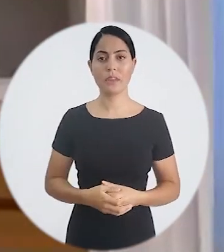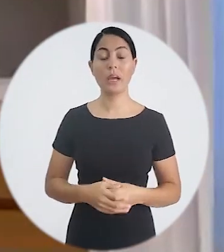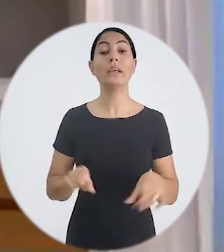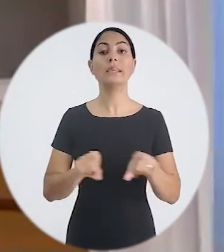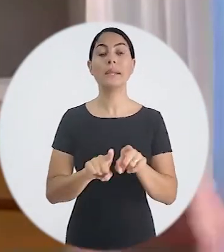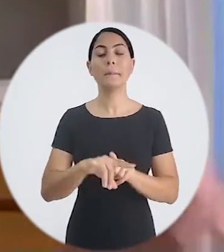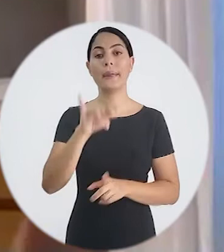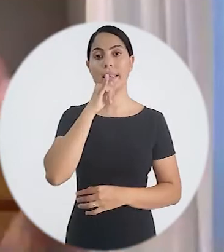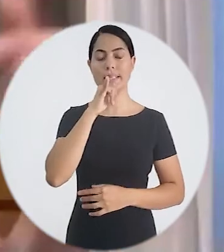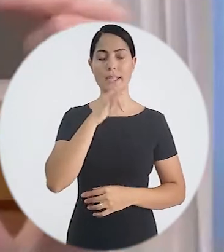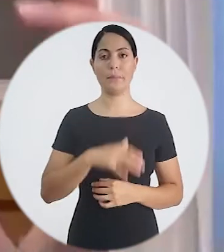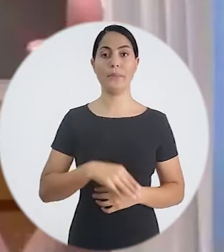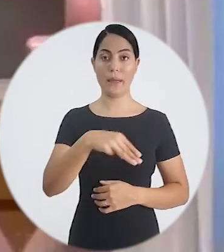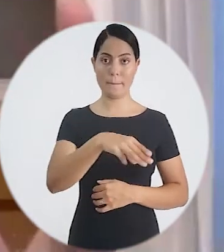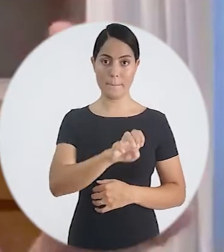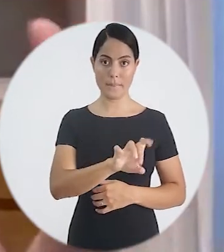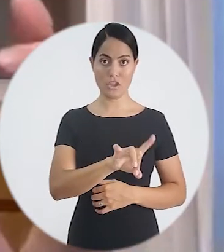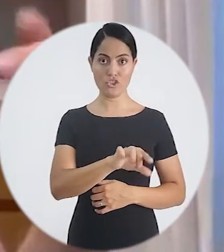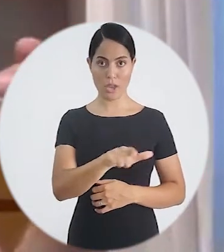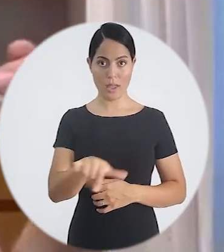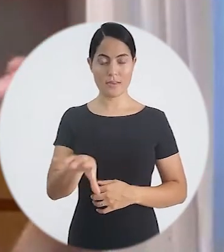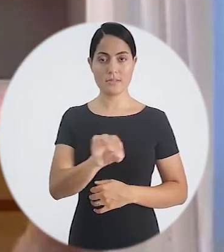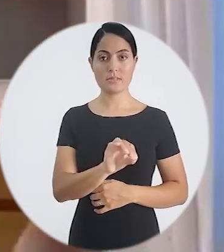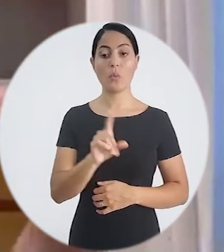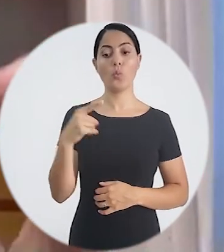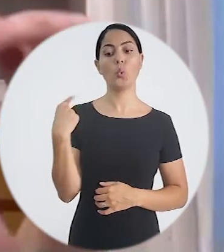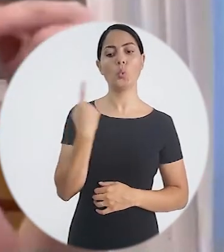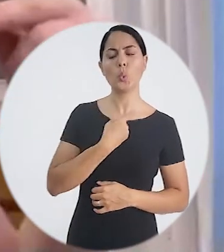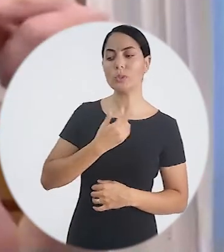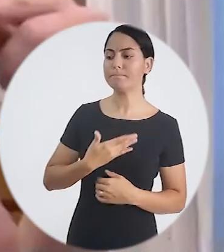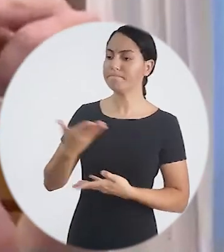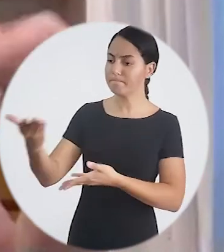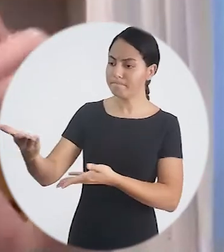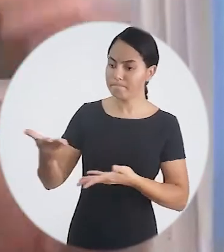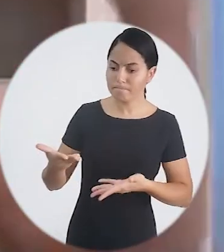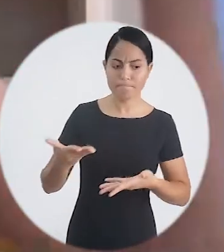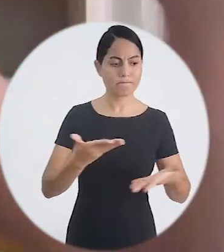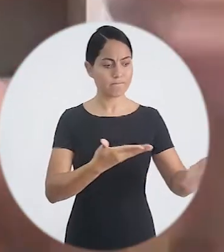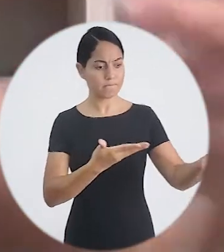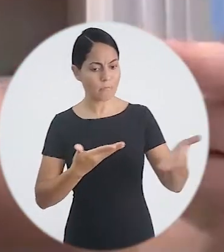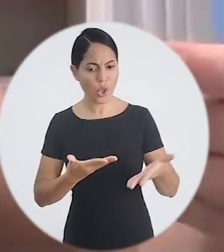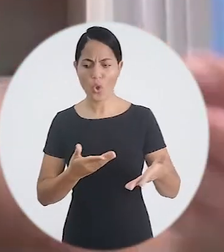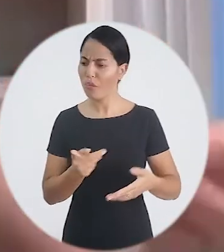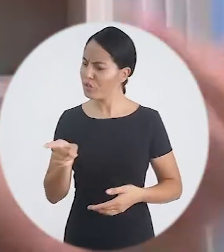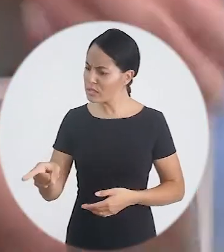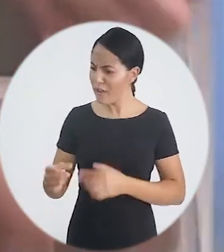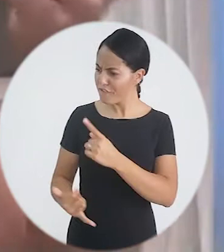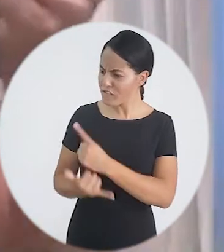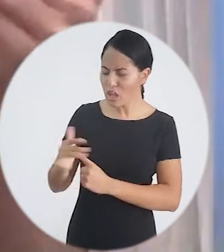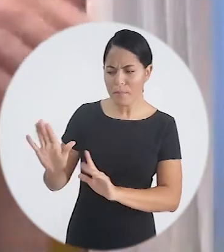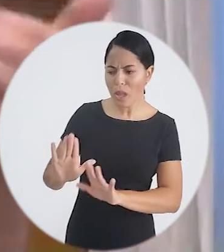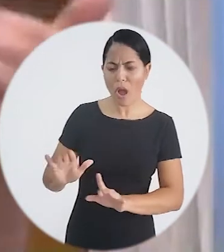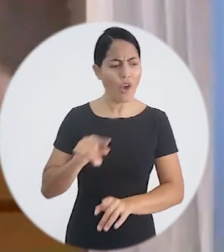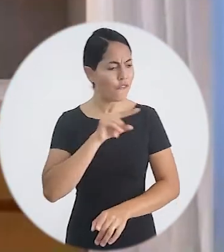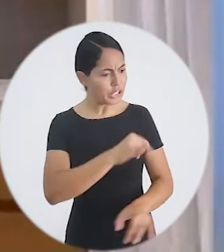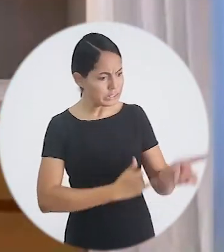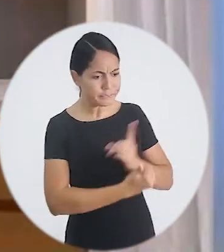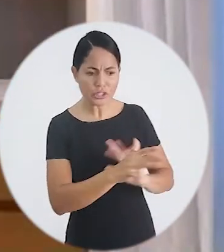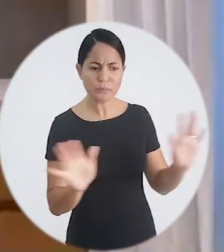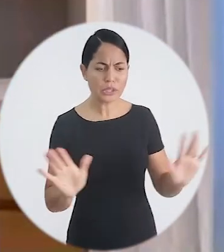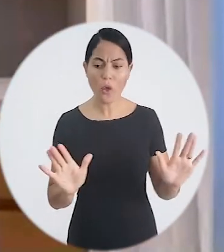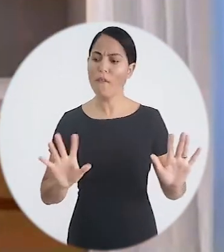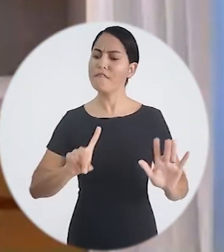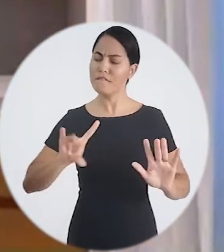né? Depois a gente tem uma questão que na mediação, a gente convida as pessoas a saírem da vitimização